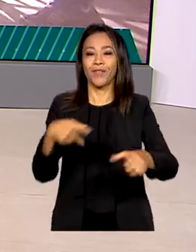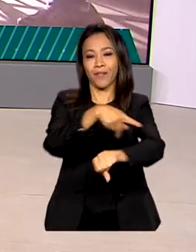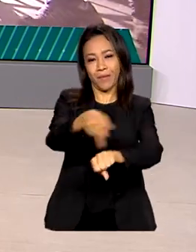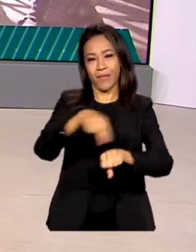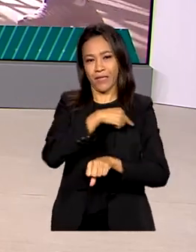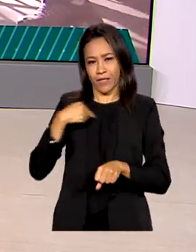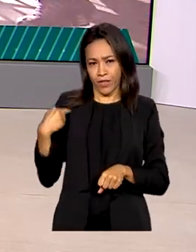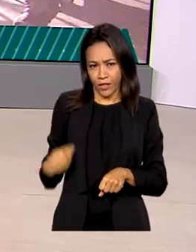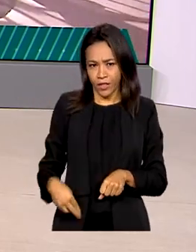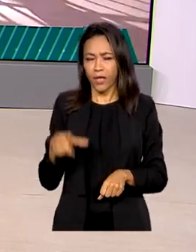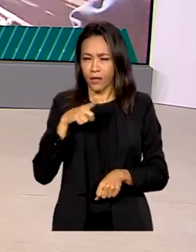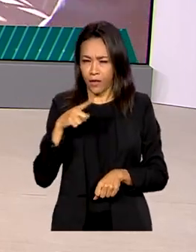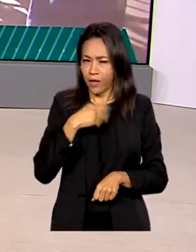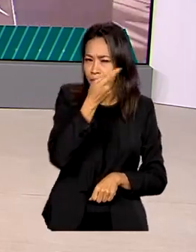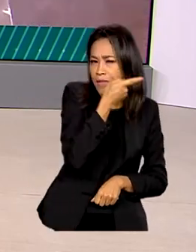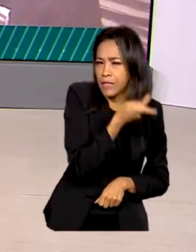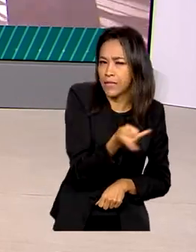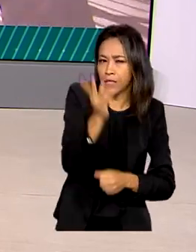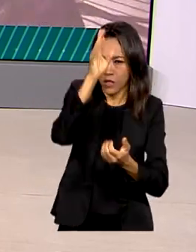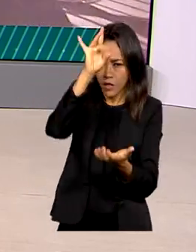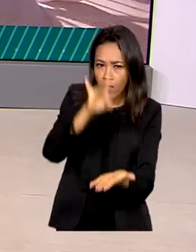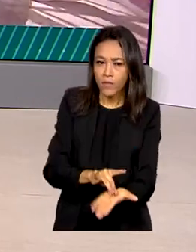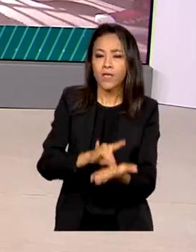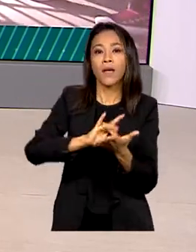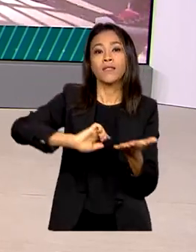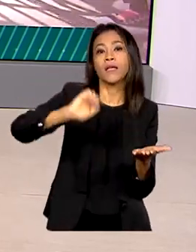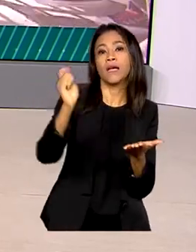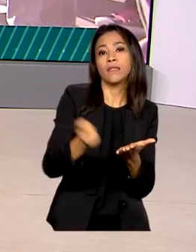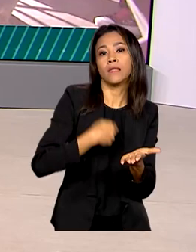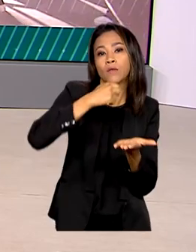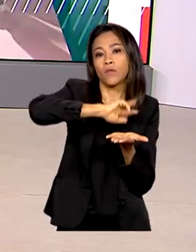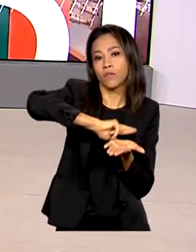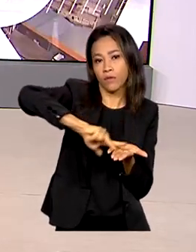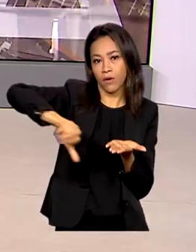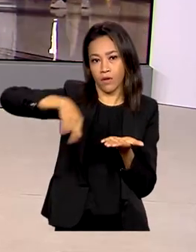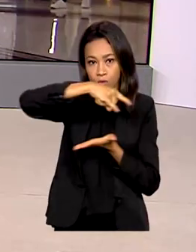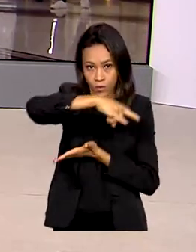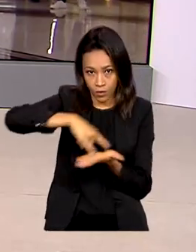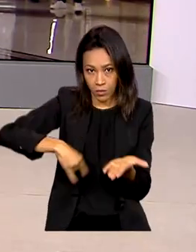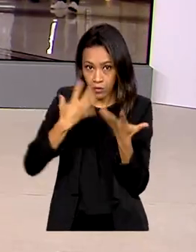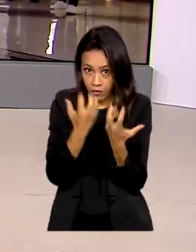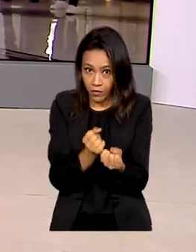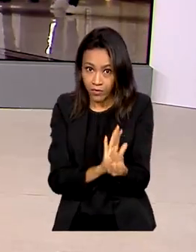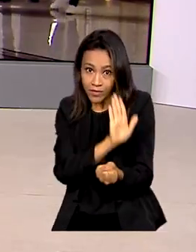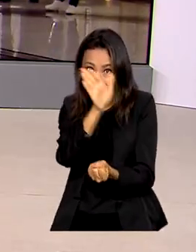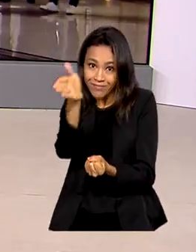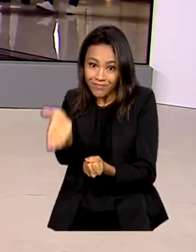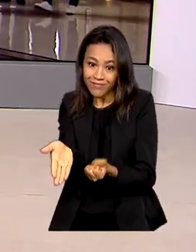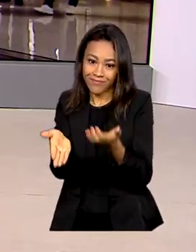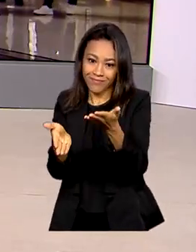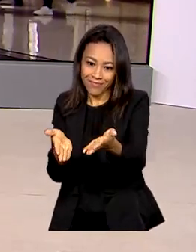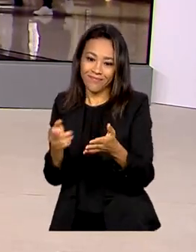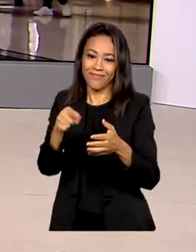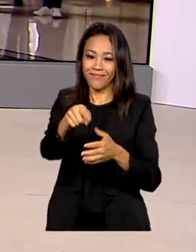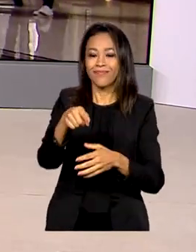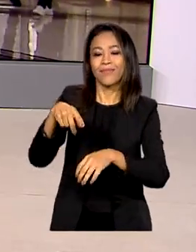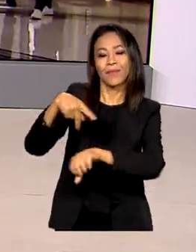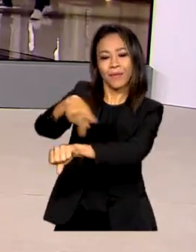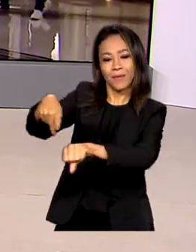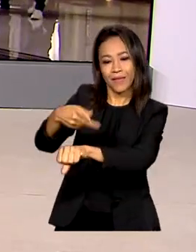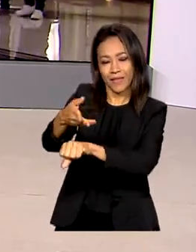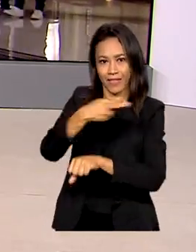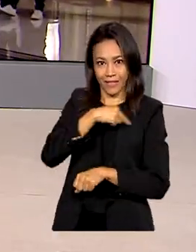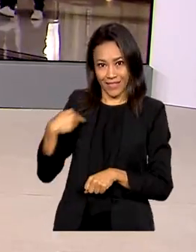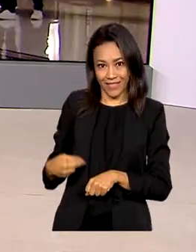inclui visitas oficiais e assinaturas de diversos acordos. Vamos ao vivo a Xangai conversar com a enviada especial da TV